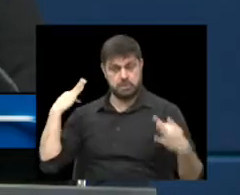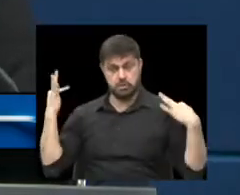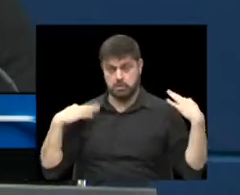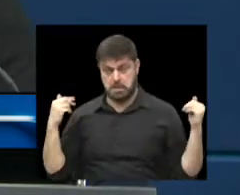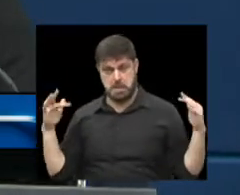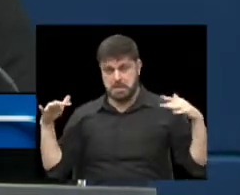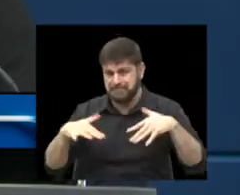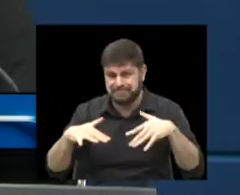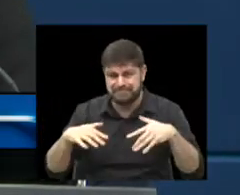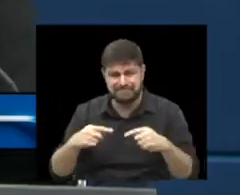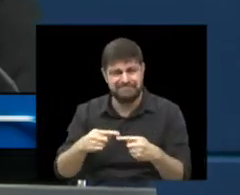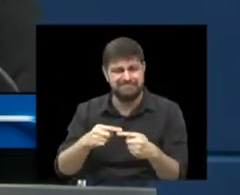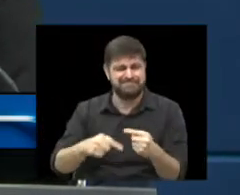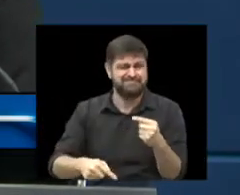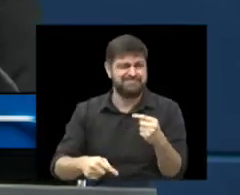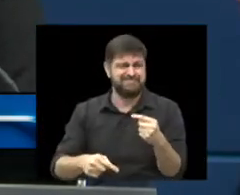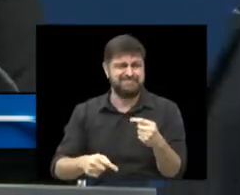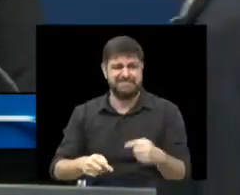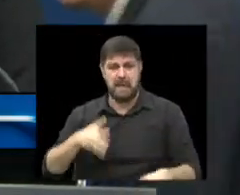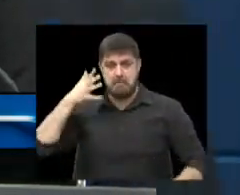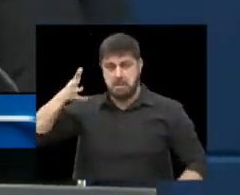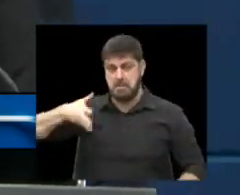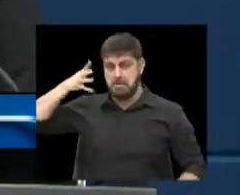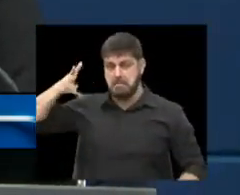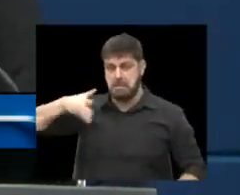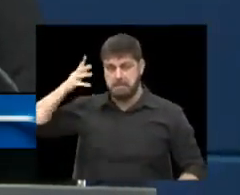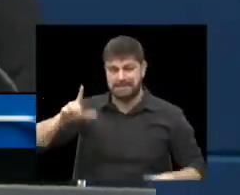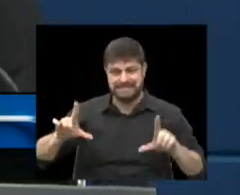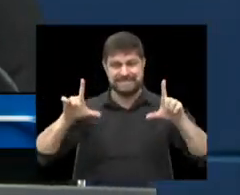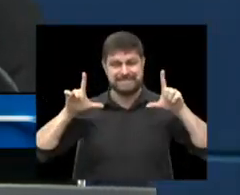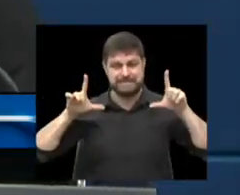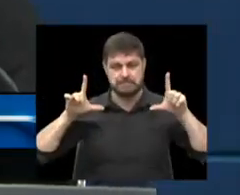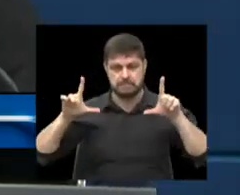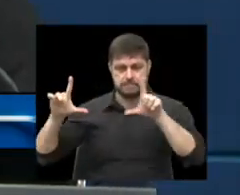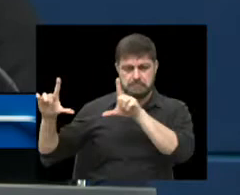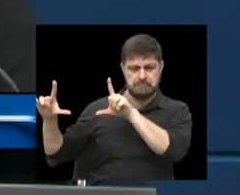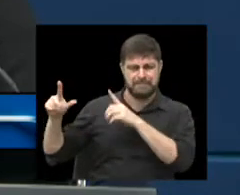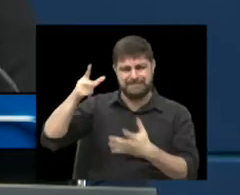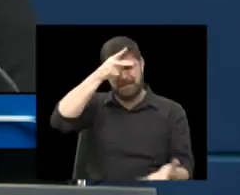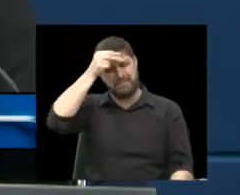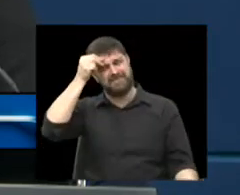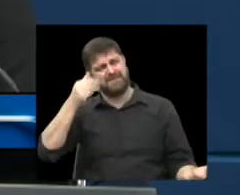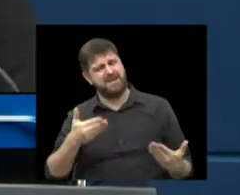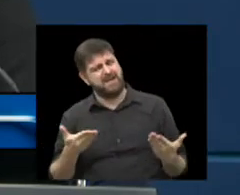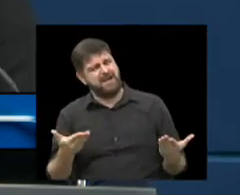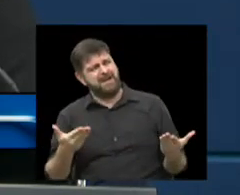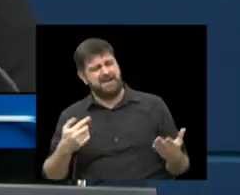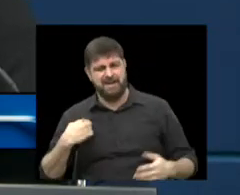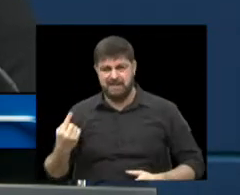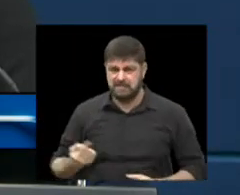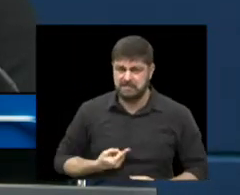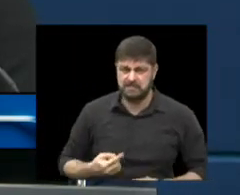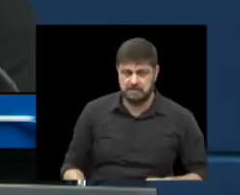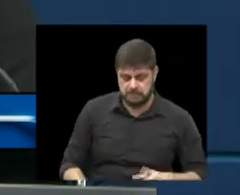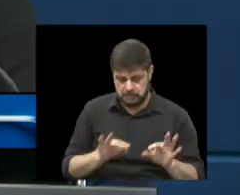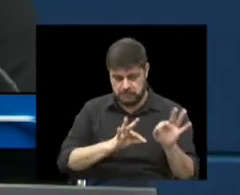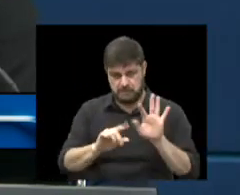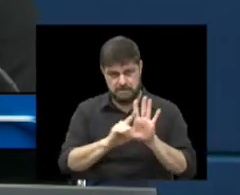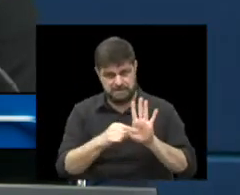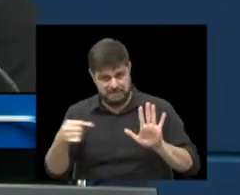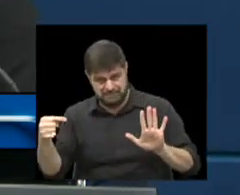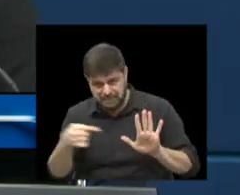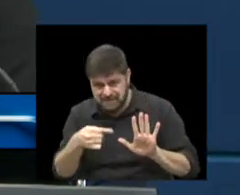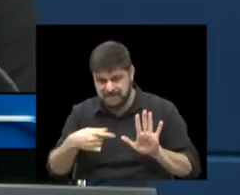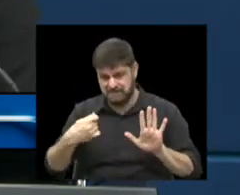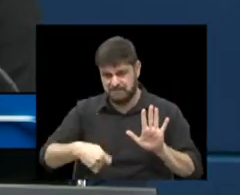Isso é incompatível com o próprio discurso do prefeito. Então, eu acho que esse projeto necessita